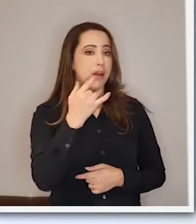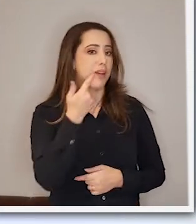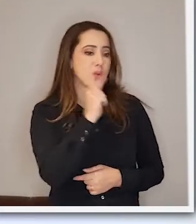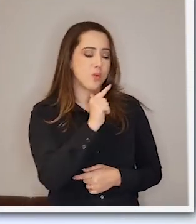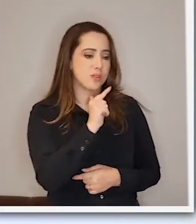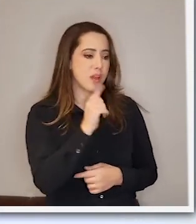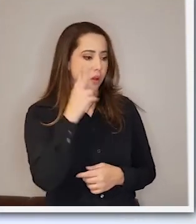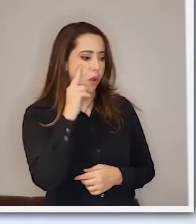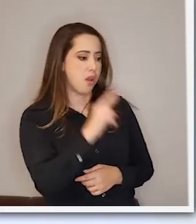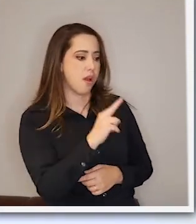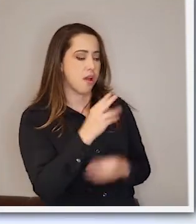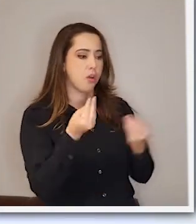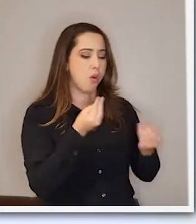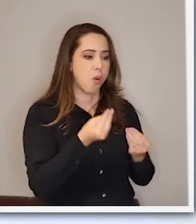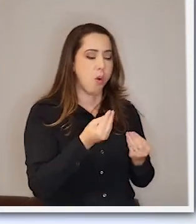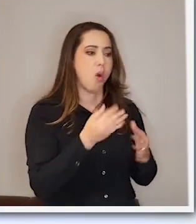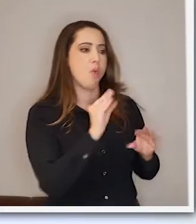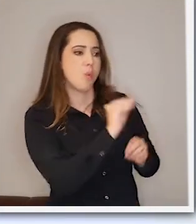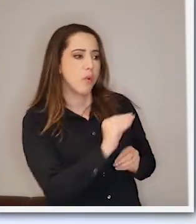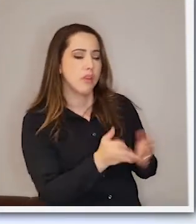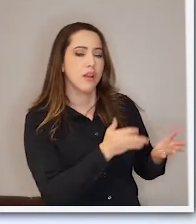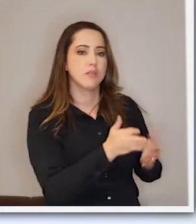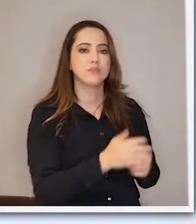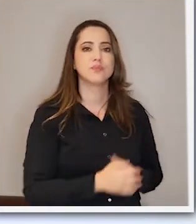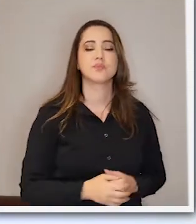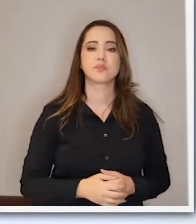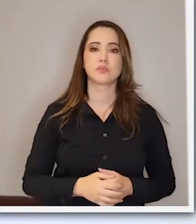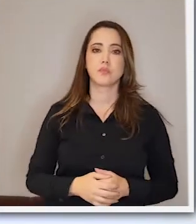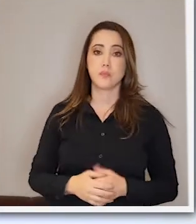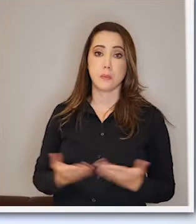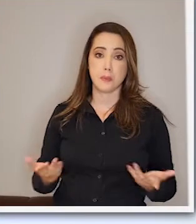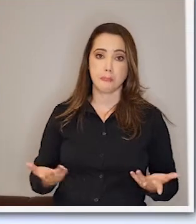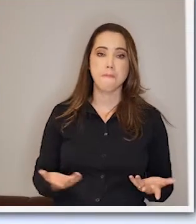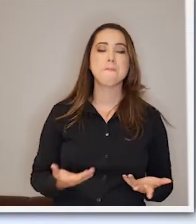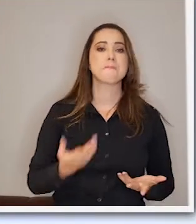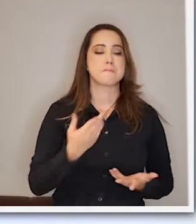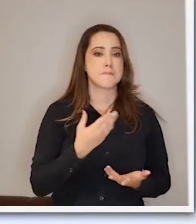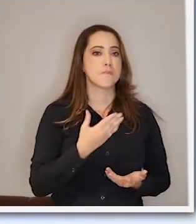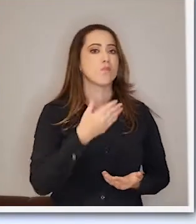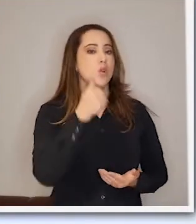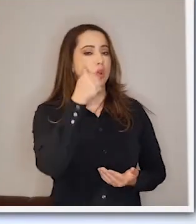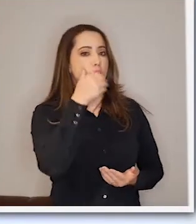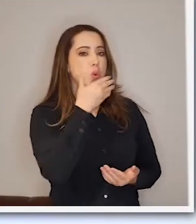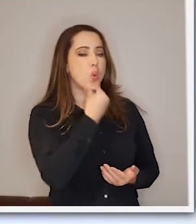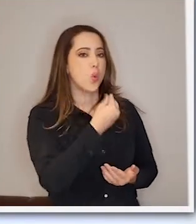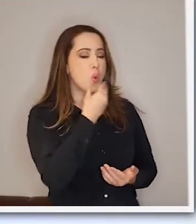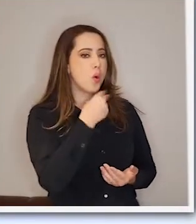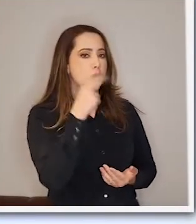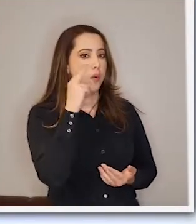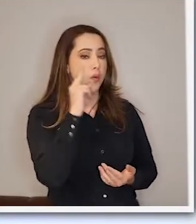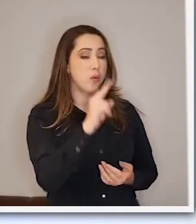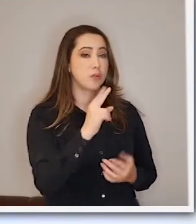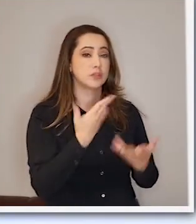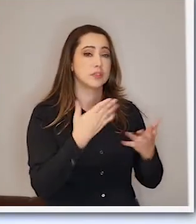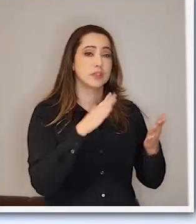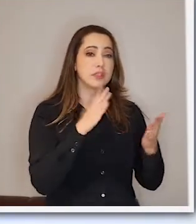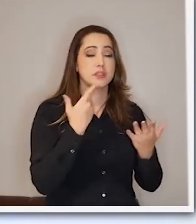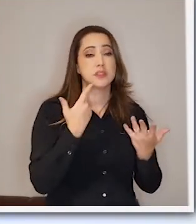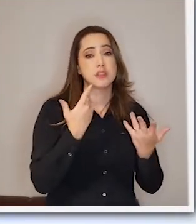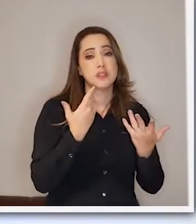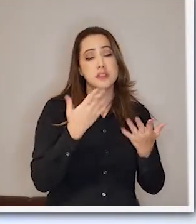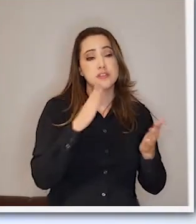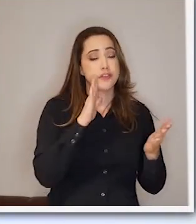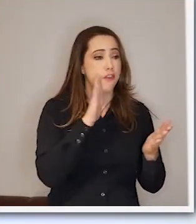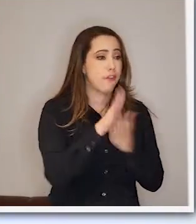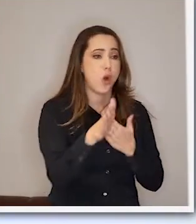resolver esse luto. E há 3 aspectos importantes aqui a salientar. Ou ele foge da casa, ele foge desse filho, ele foge